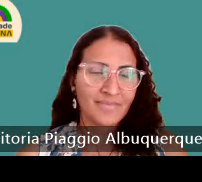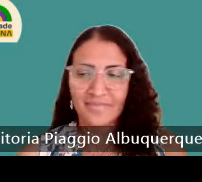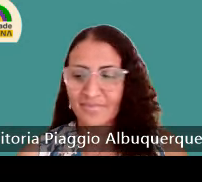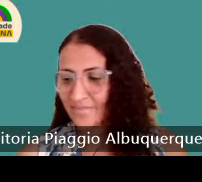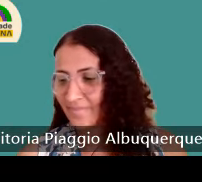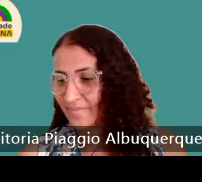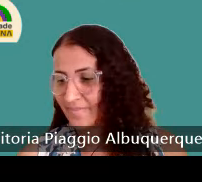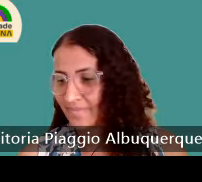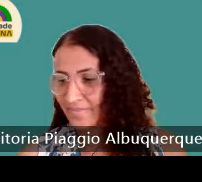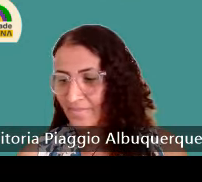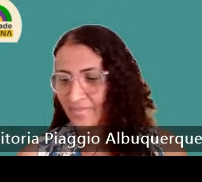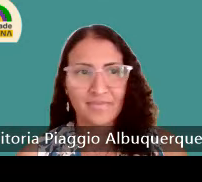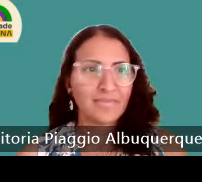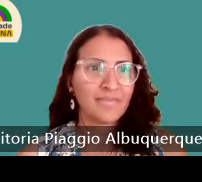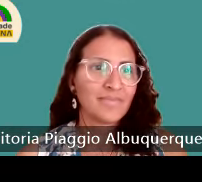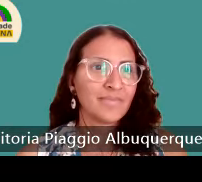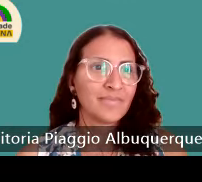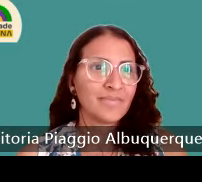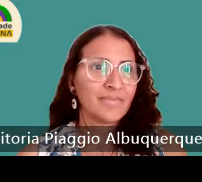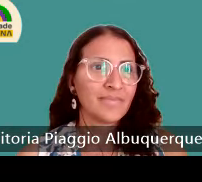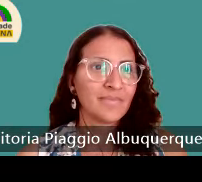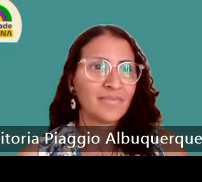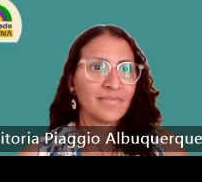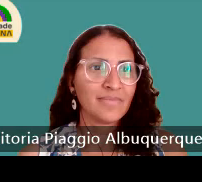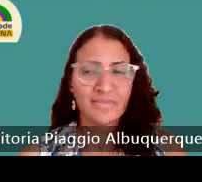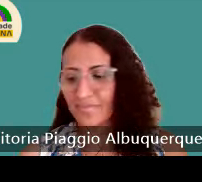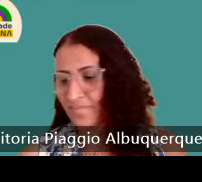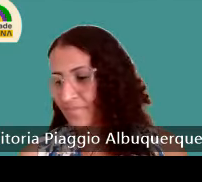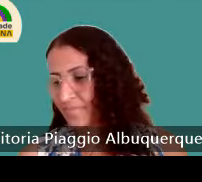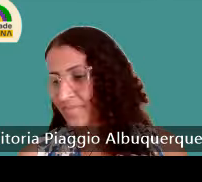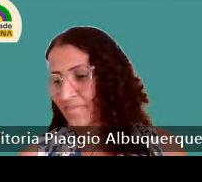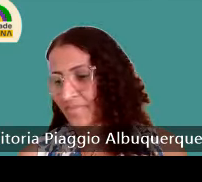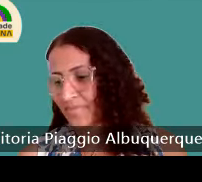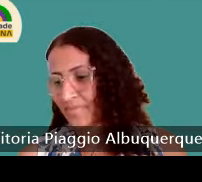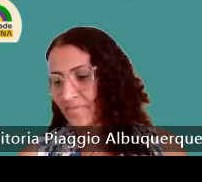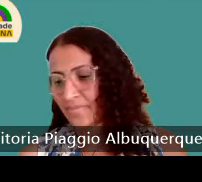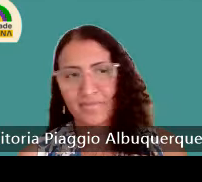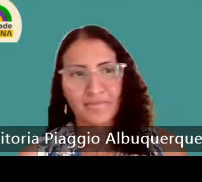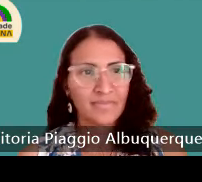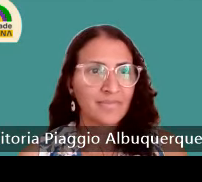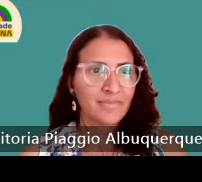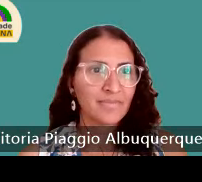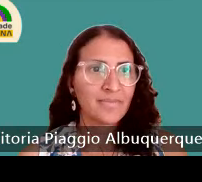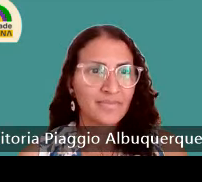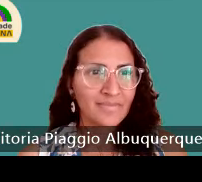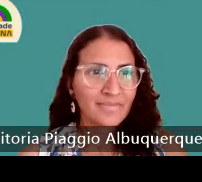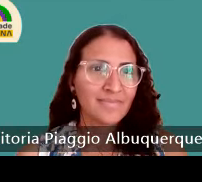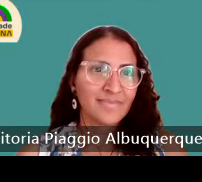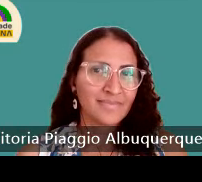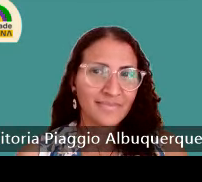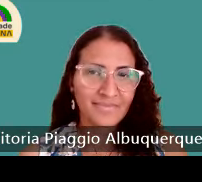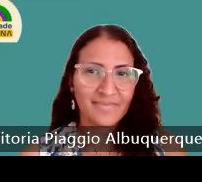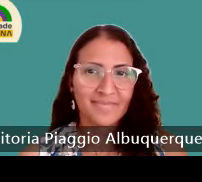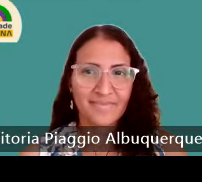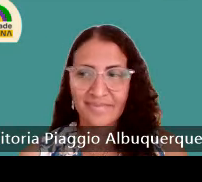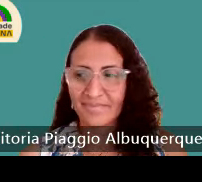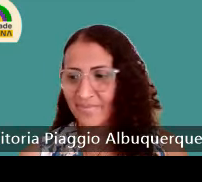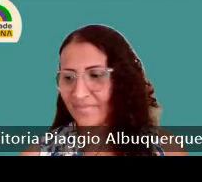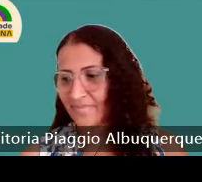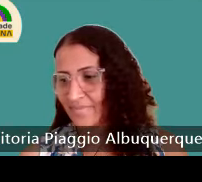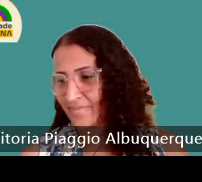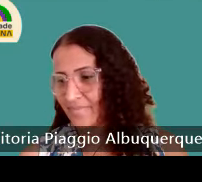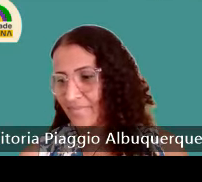entendo e compreendo e hoje isso está aqui hoje me permite ter uma genuína empatia pelo que leva a essa a esse